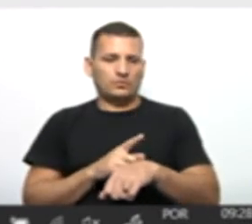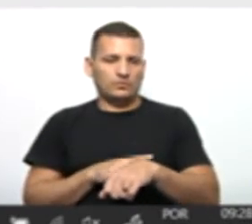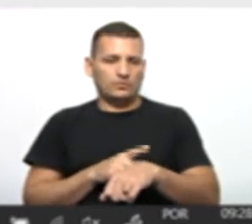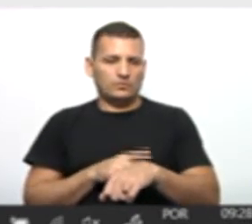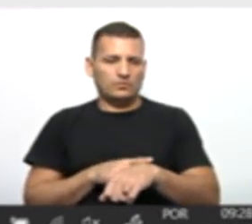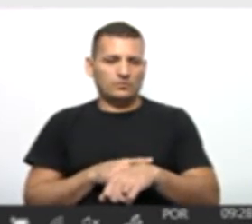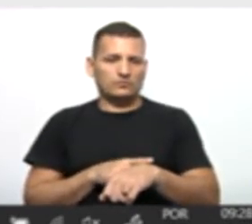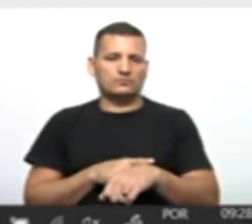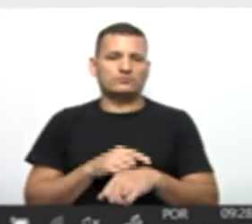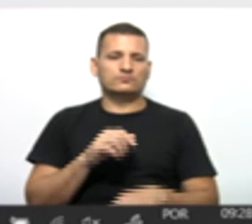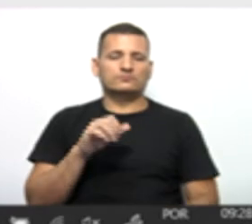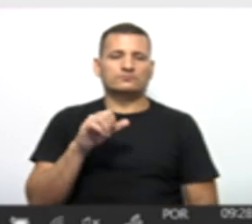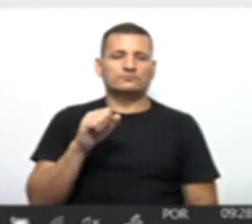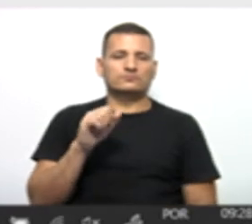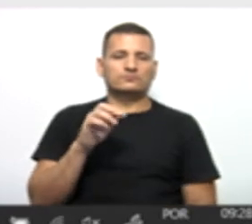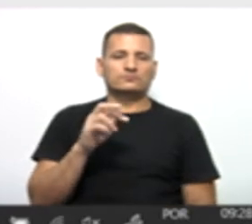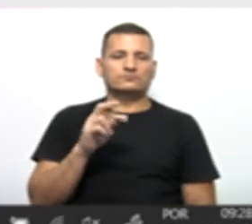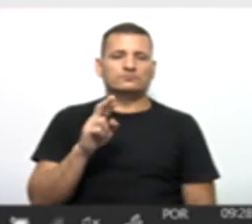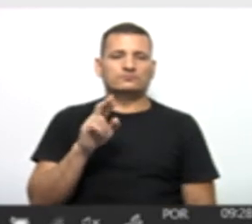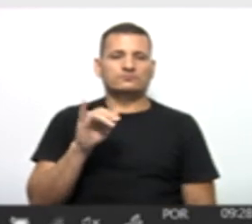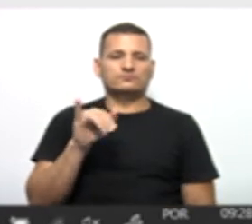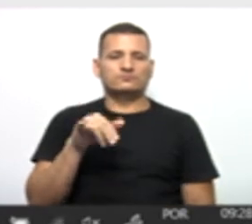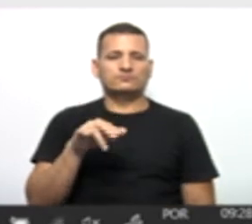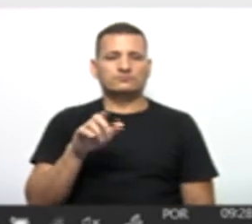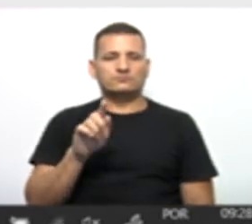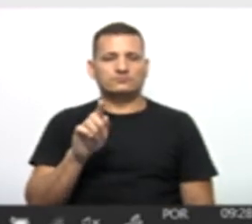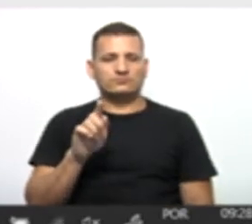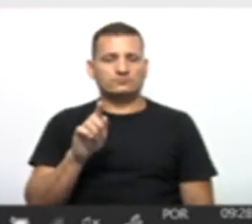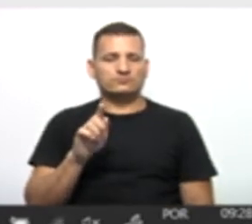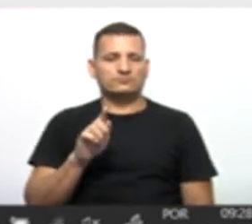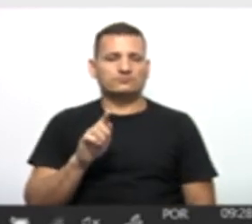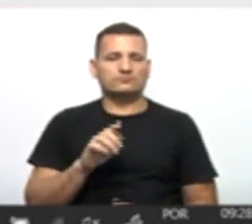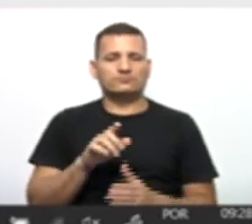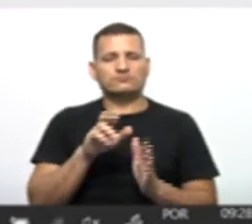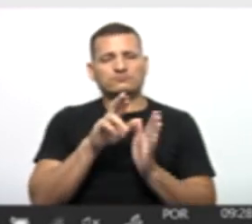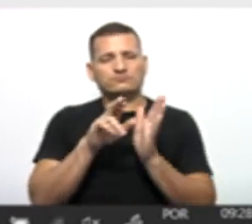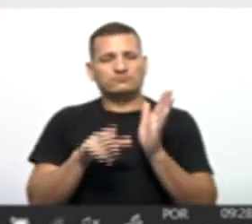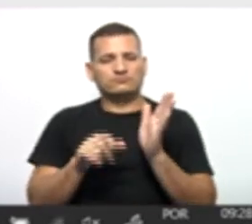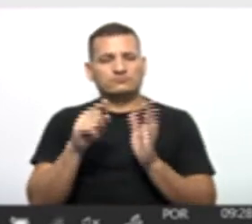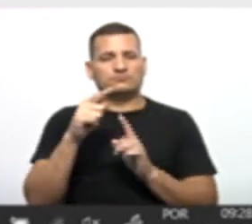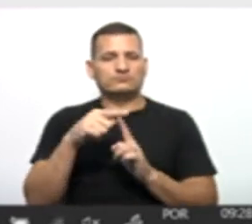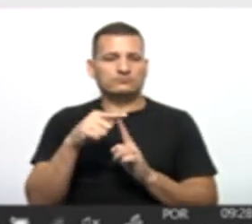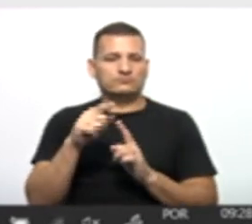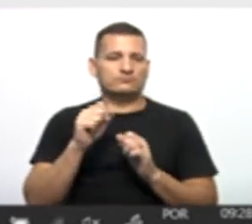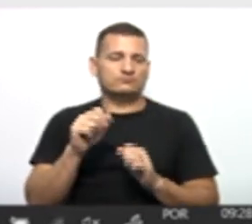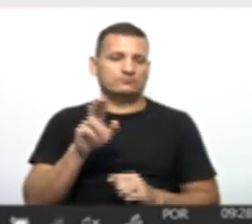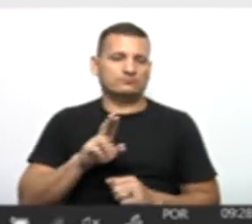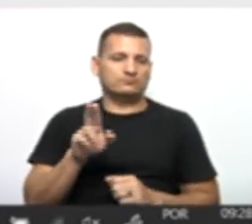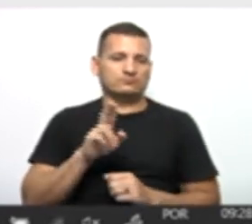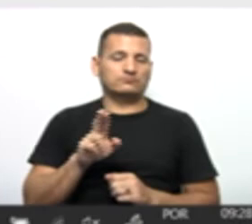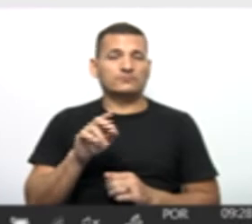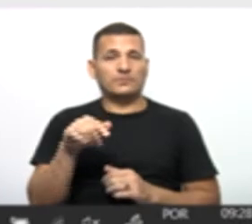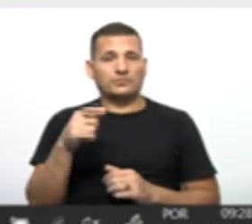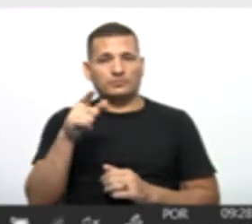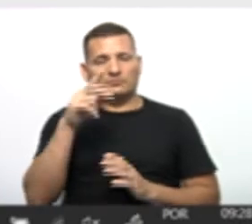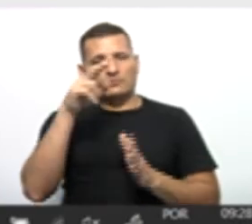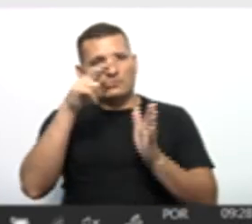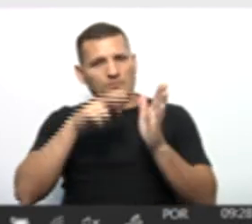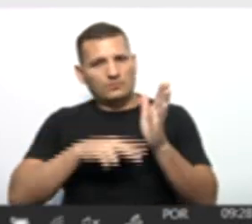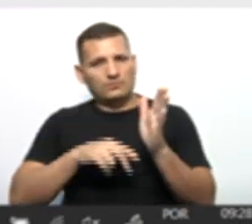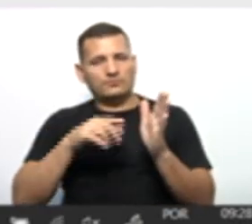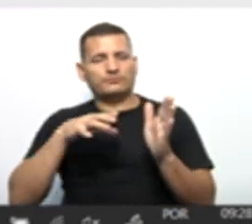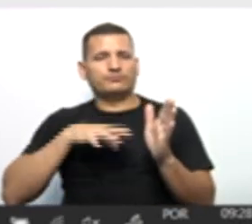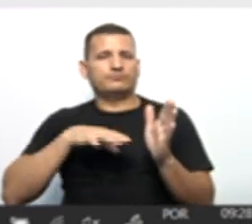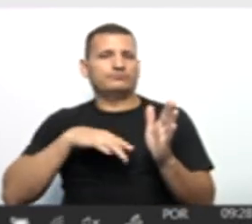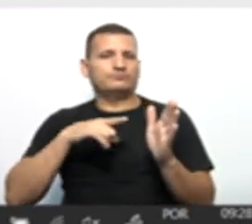você for descendo aqui, você vai vendo todos os tipos que você pode utilizar. Então depois, pessoal, dá uma olhada, isso está em português, está